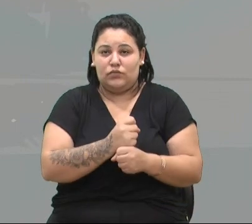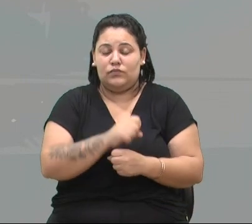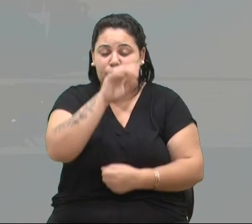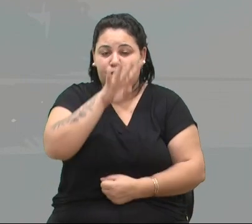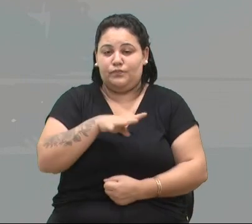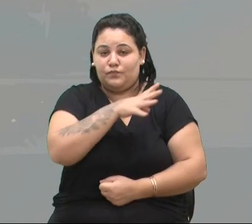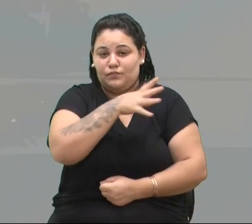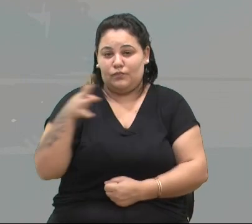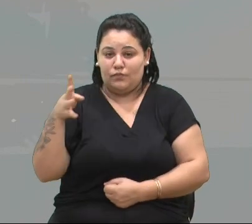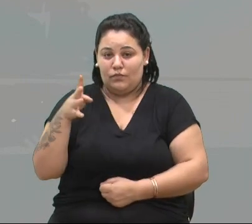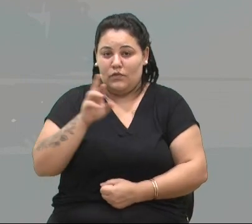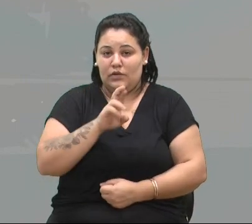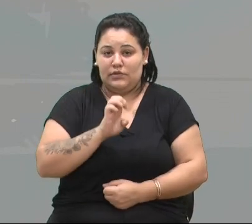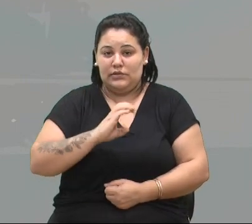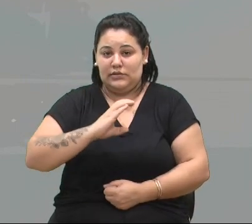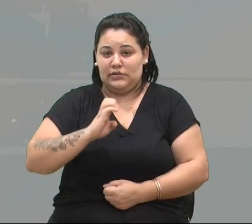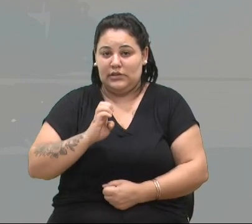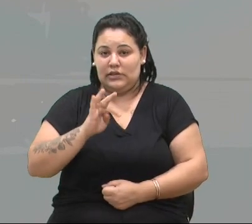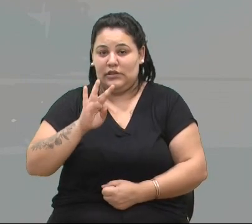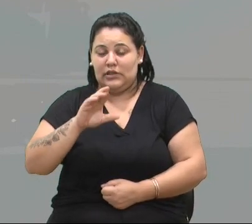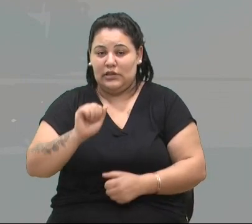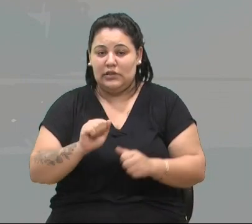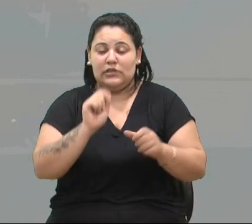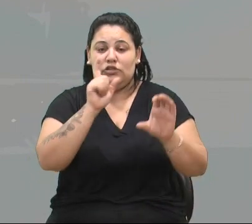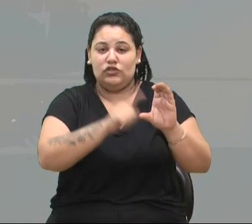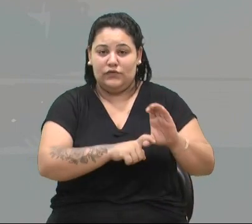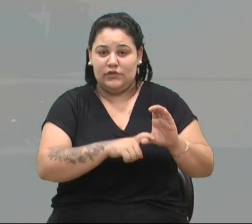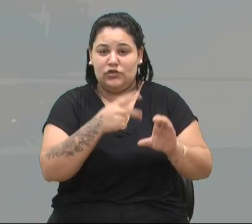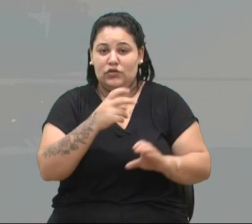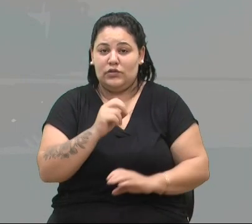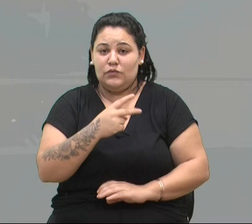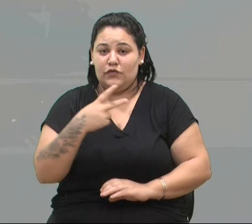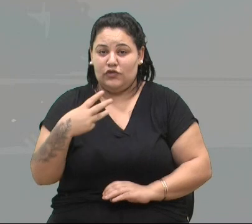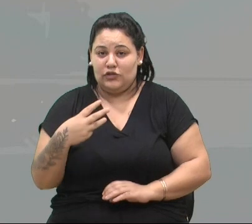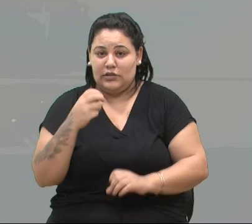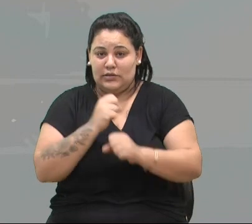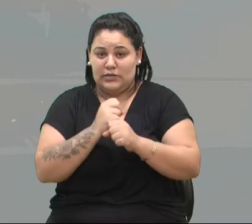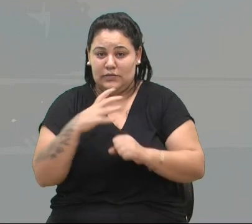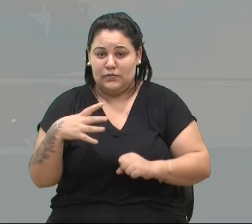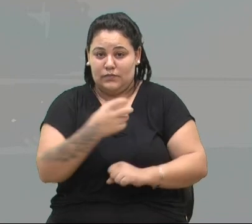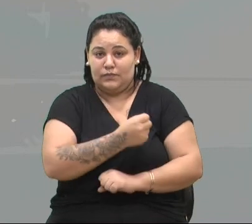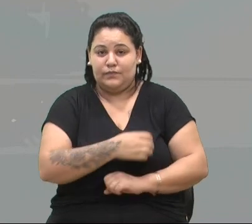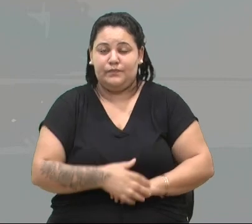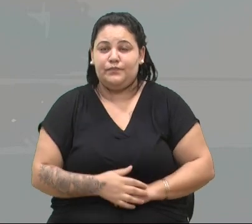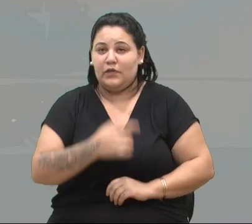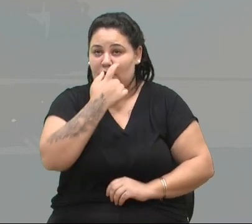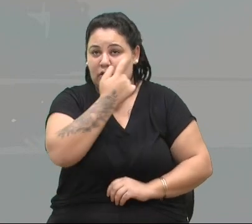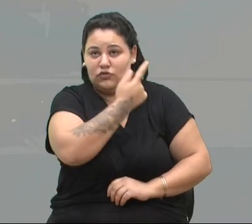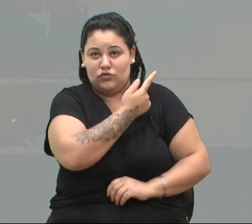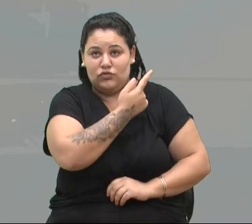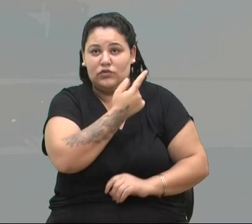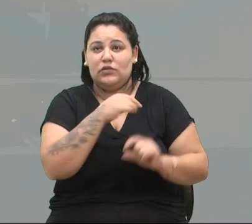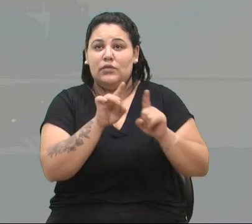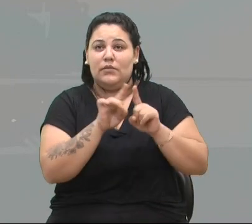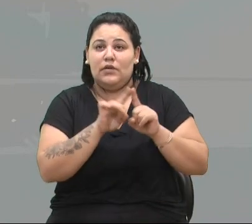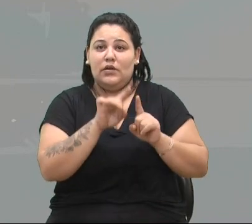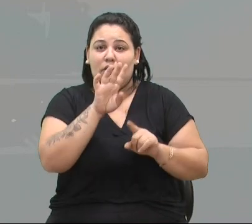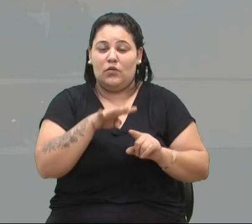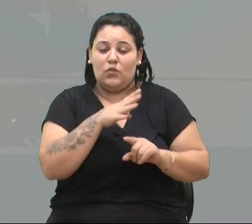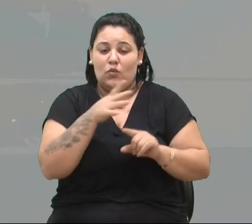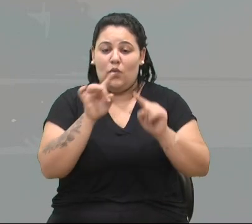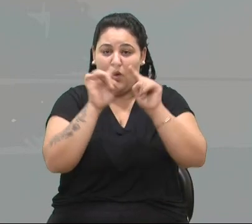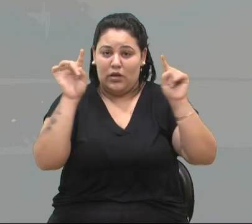de 2023. Né? Pode passar, esse aqui não, a gente já falou antes. Acho que esse aqui é o grande quadro